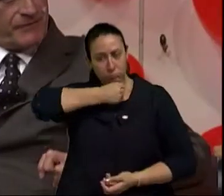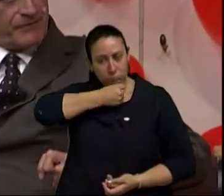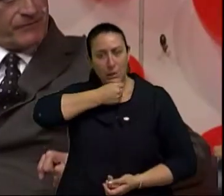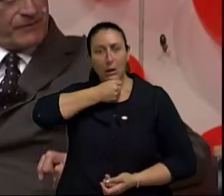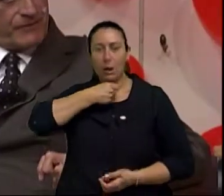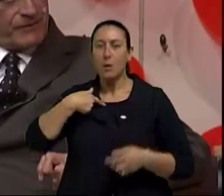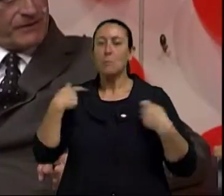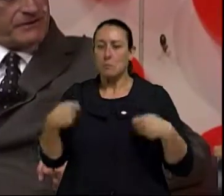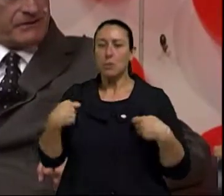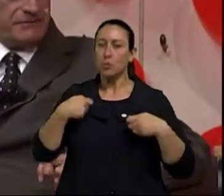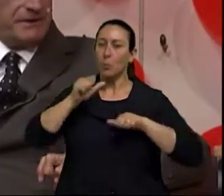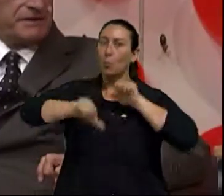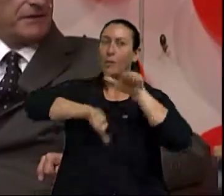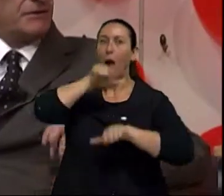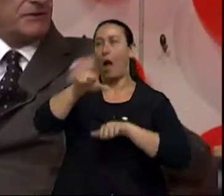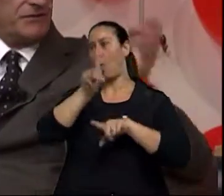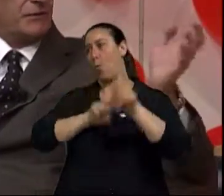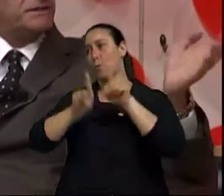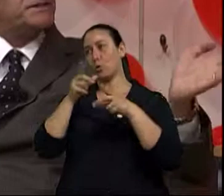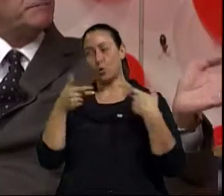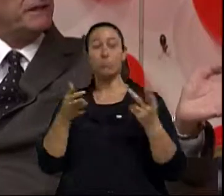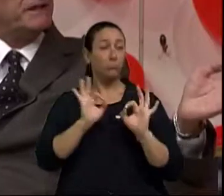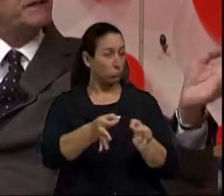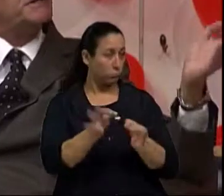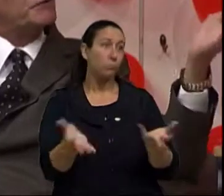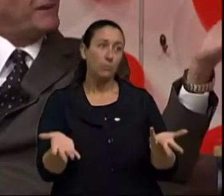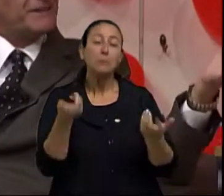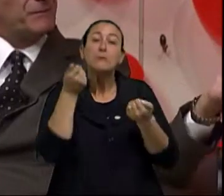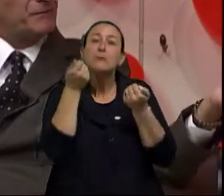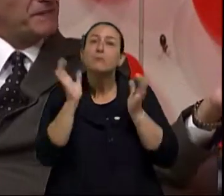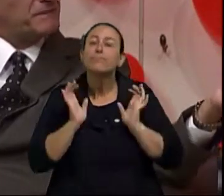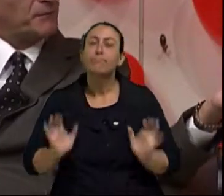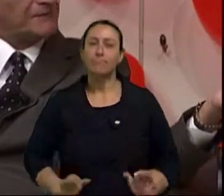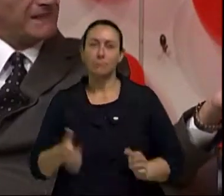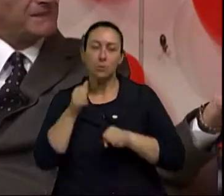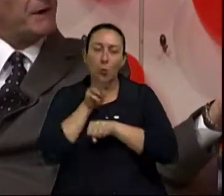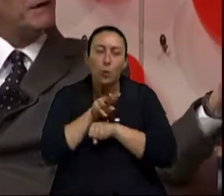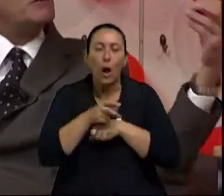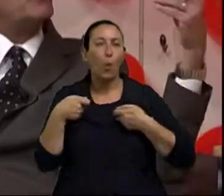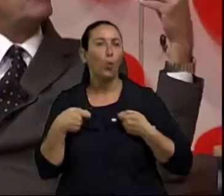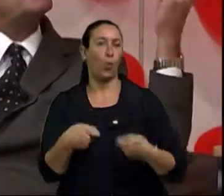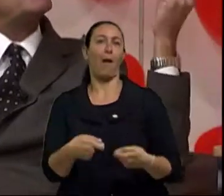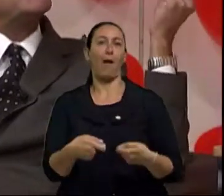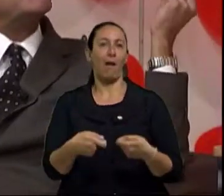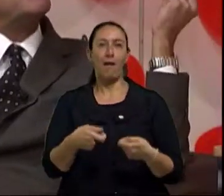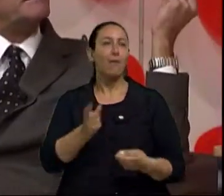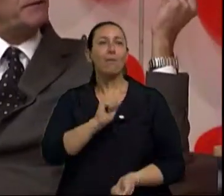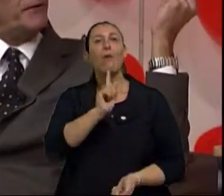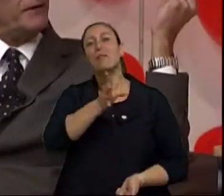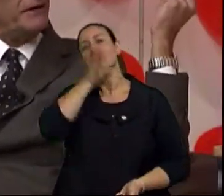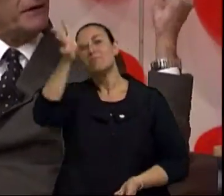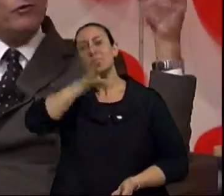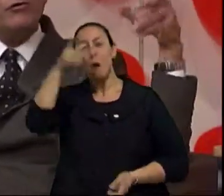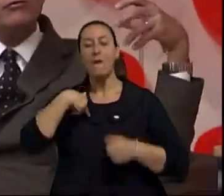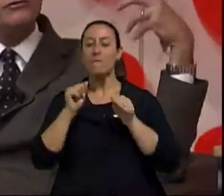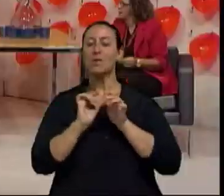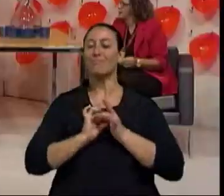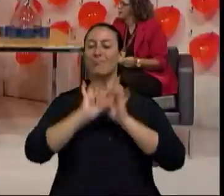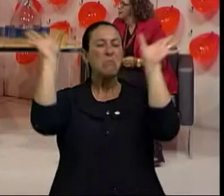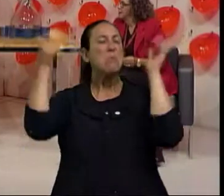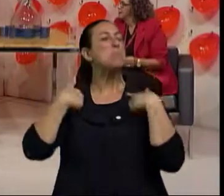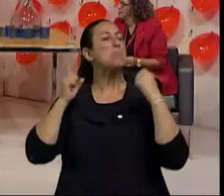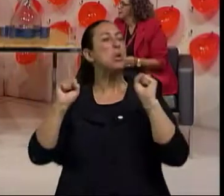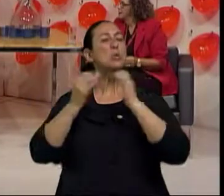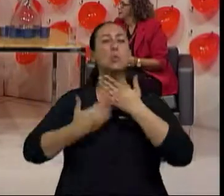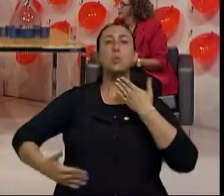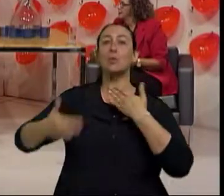algumas coisas eu vou ter que mudar, né, doutor? Exatamente. É o que a gente falou, disciplina. E que tu falasse muito bem, esse processo é uma construção, Isabel. Eu